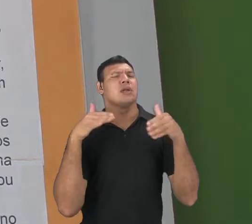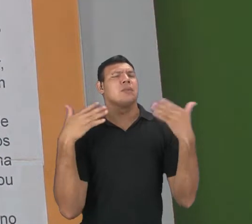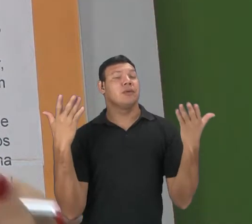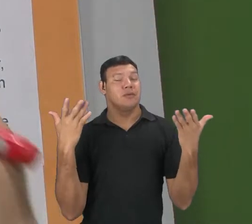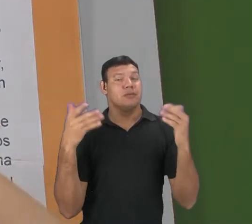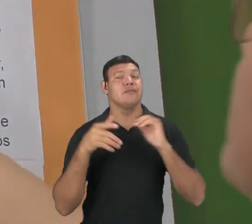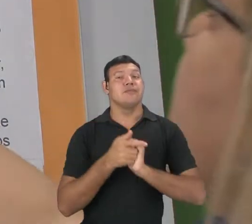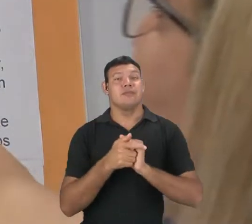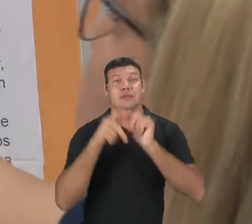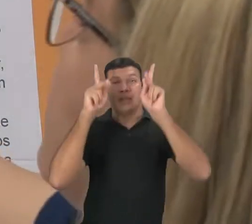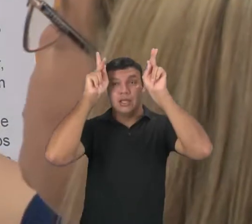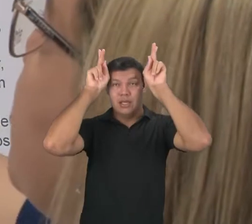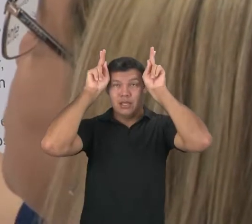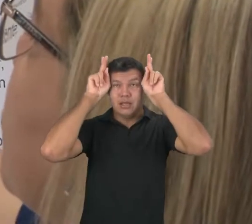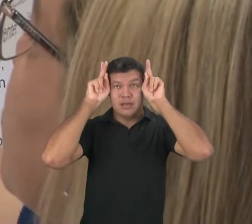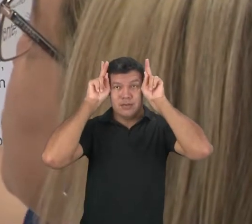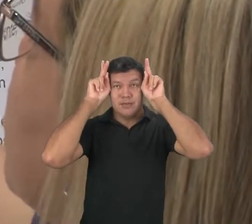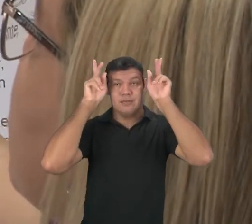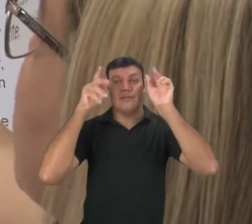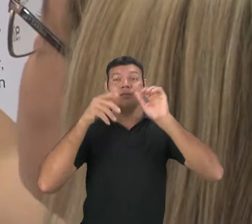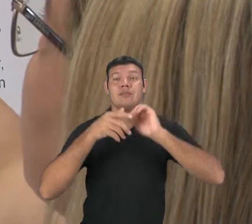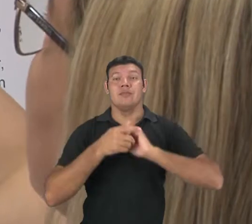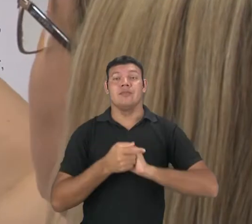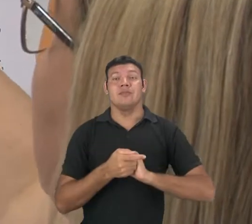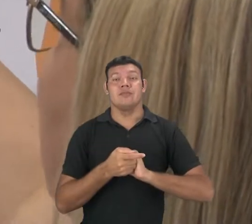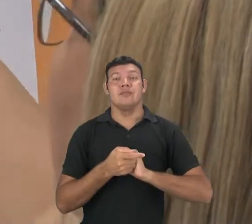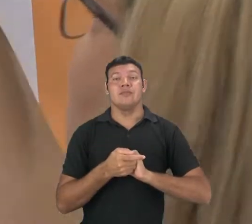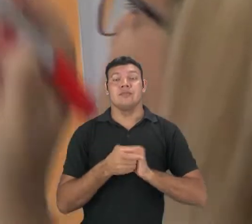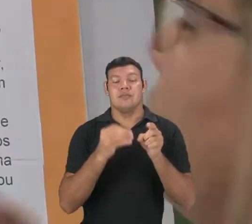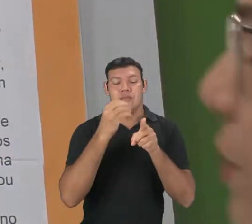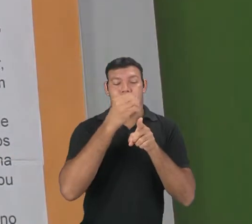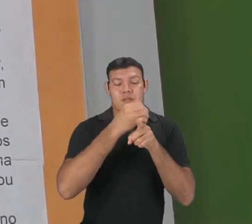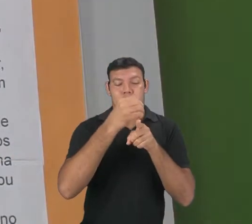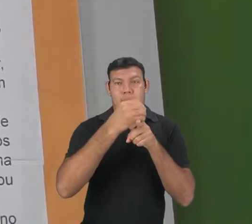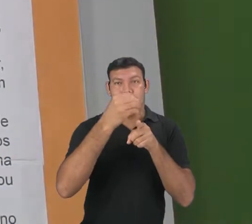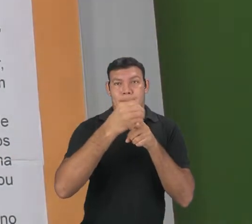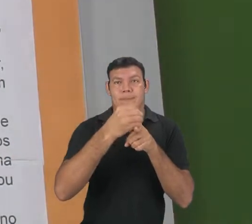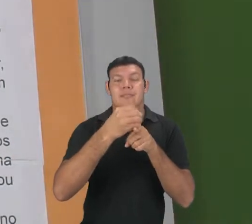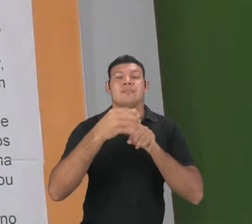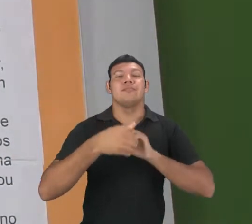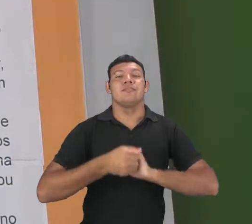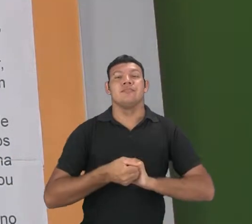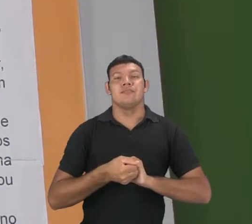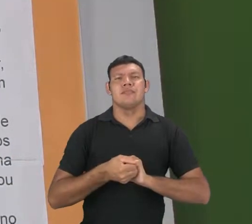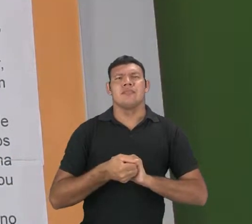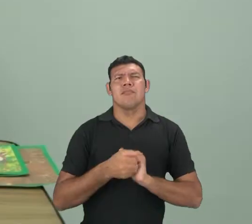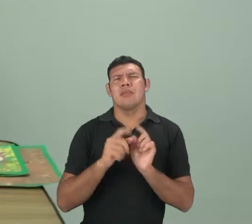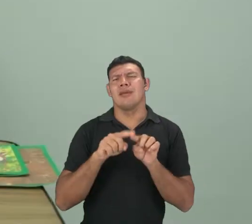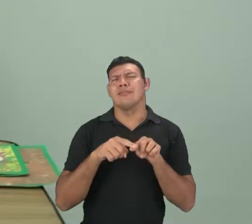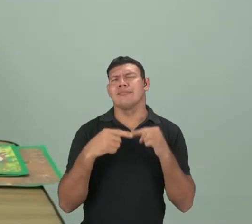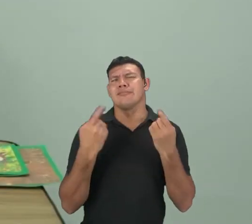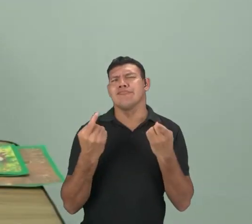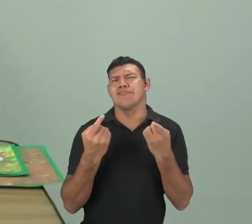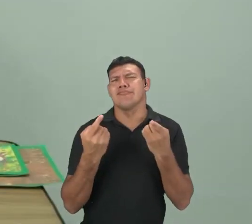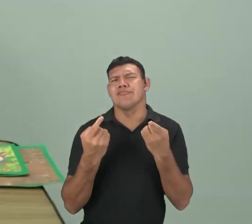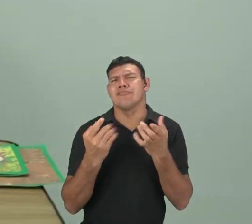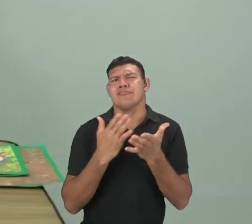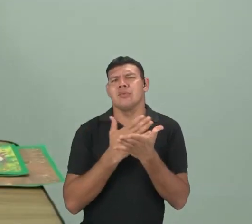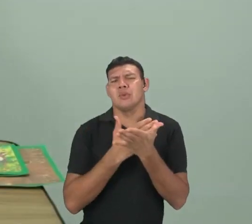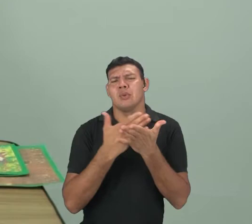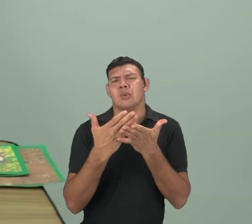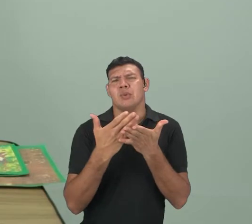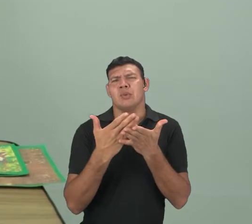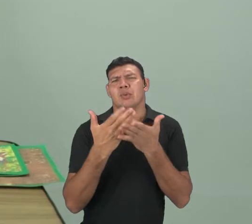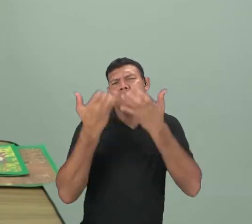título é A Princesa e a Ervilha. Mas o que começa, né,